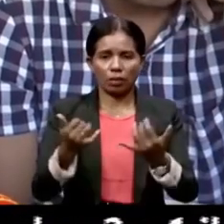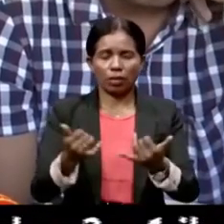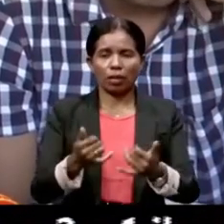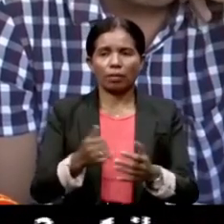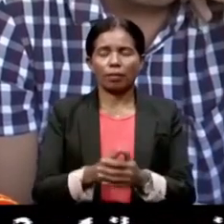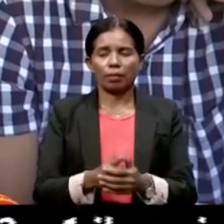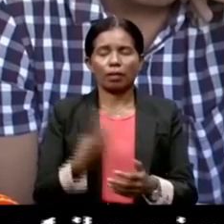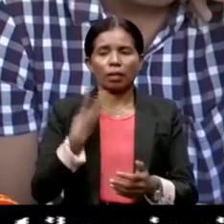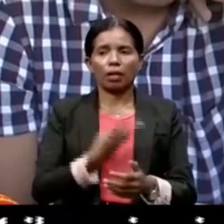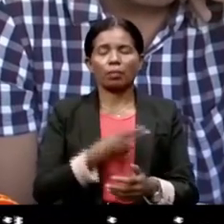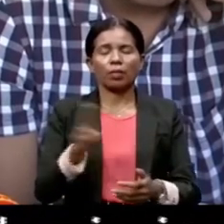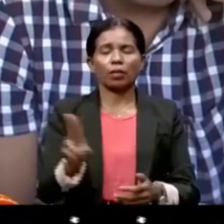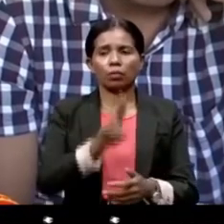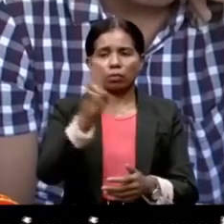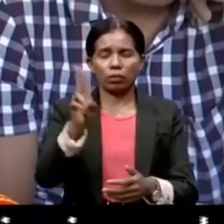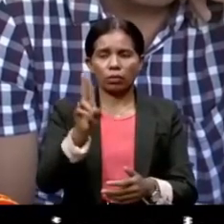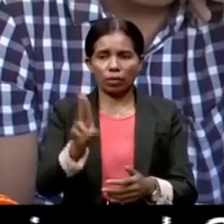E também a AMI usa indicador